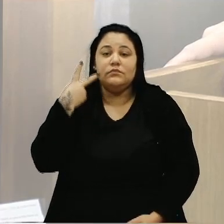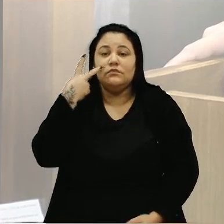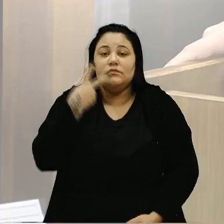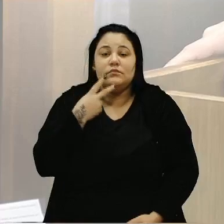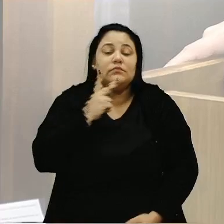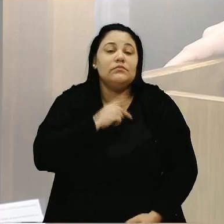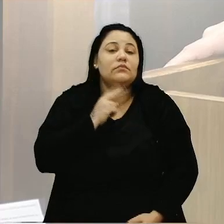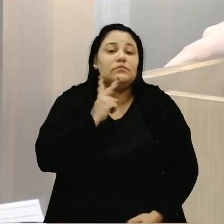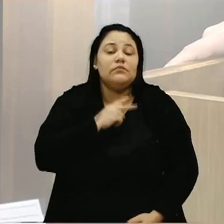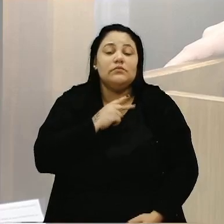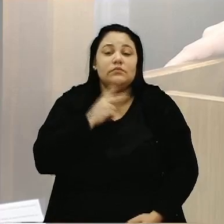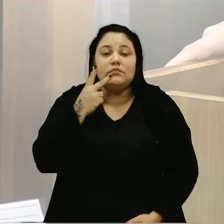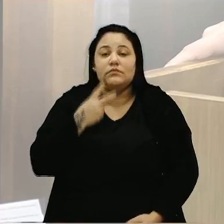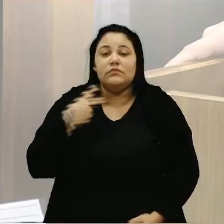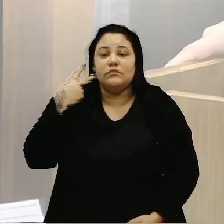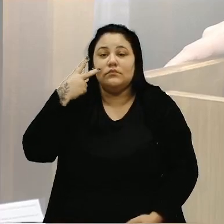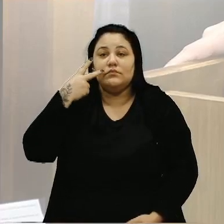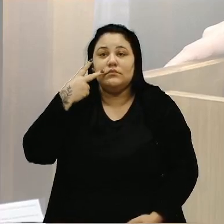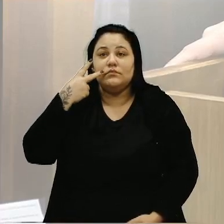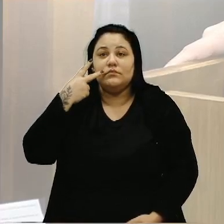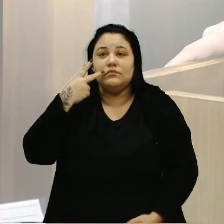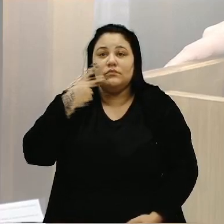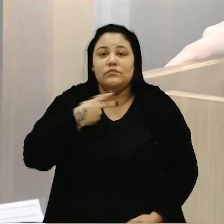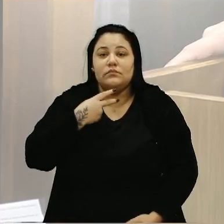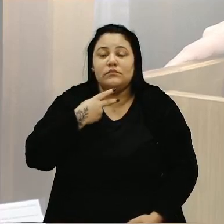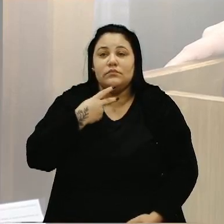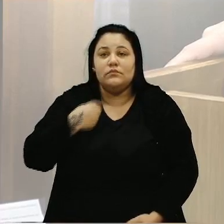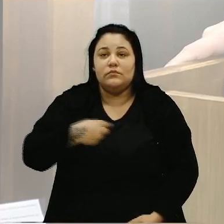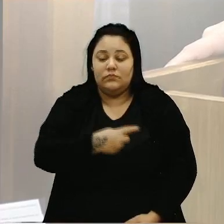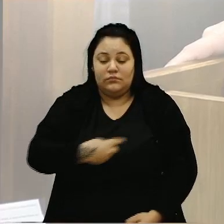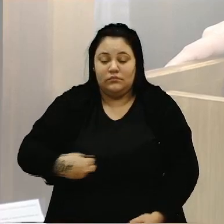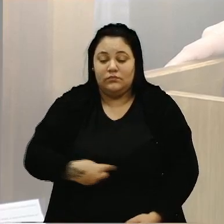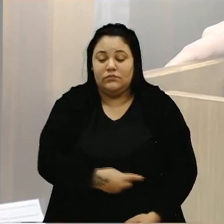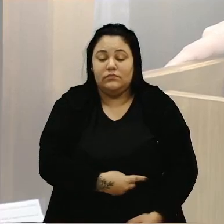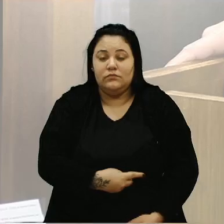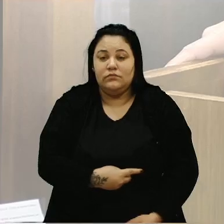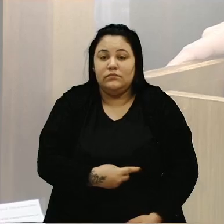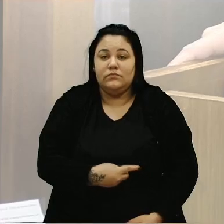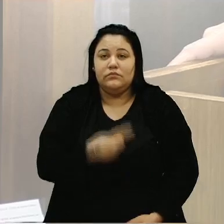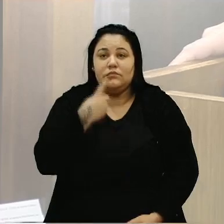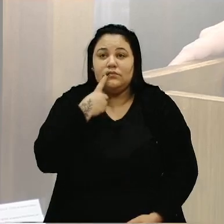Renato Oliveira, vereador Ricardo Zanquim, vereador